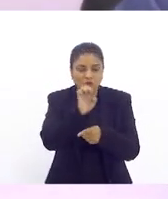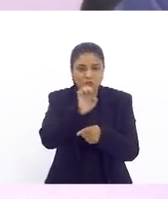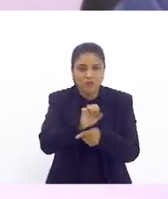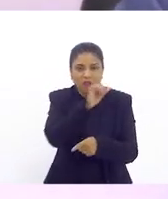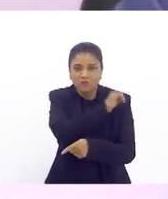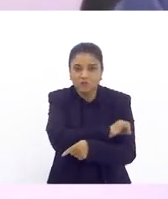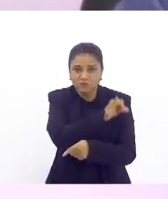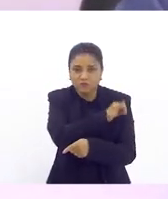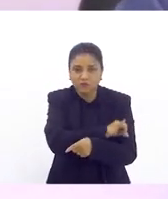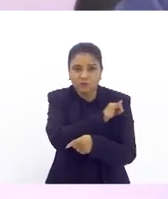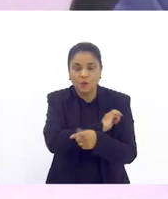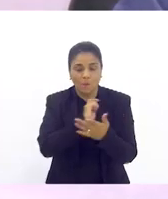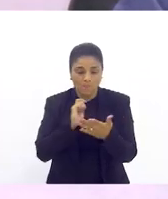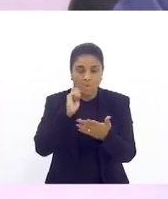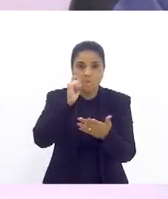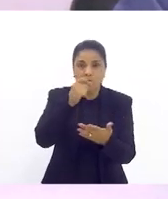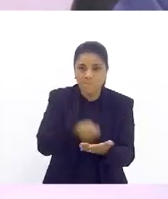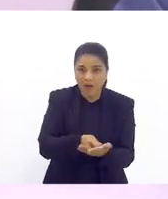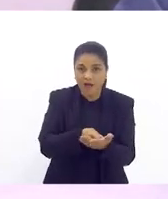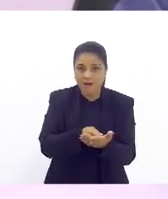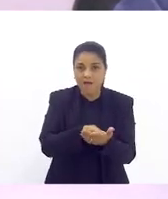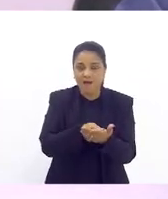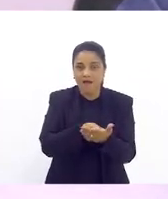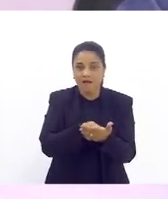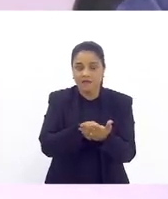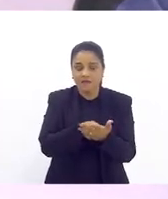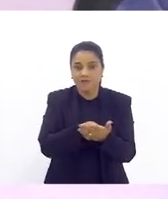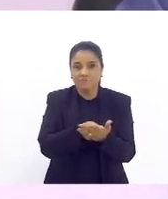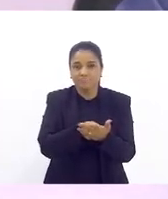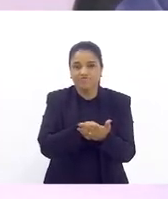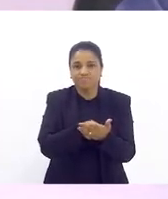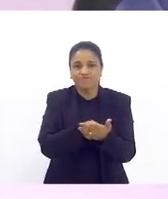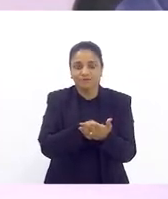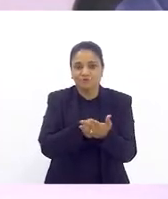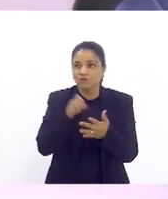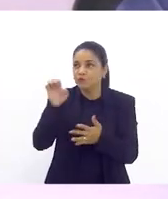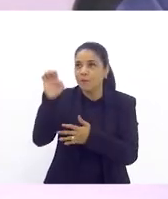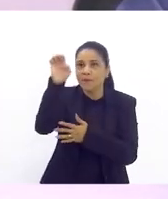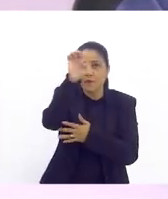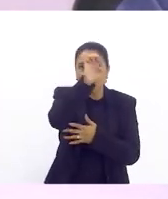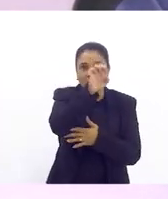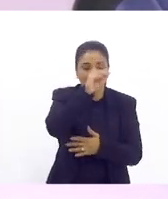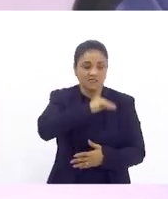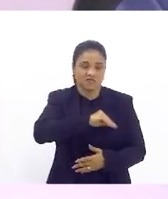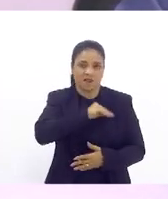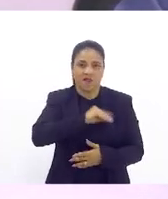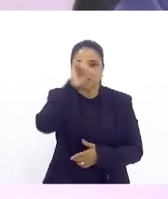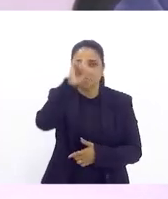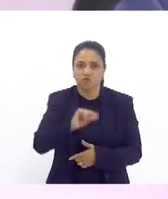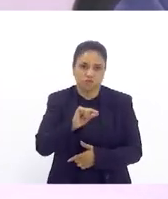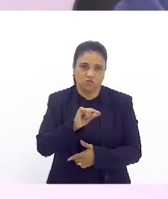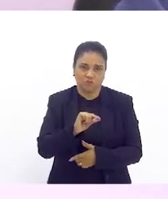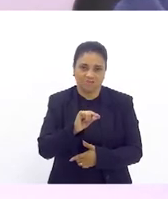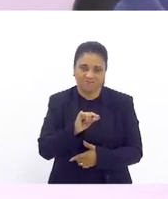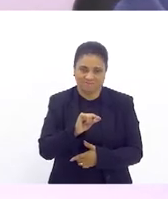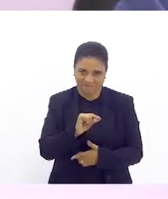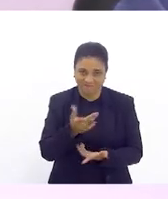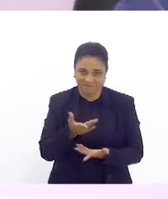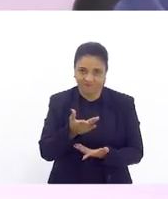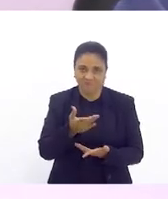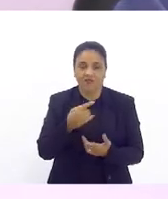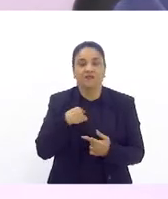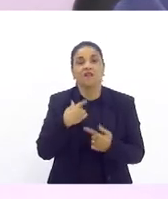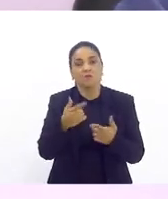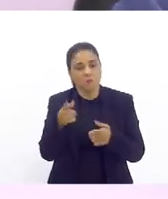que atualmente ainda paga dentre as redes estaduais o salário mais baixo do Brasil que que eu sinto essa referências pra gente